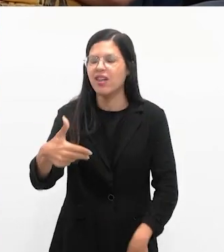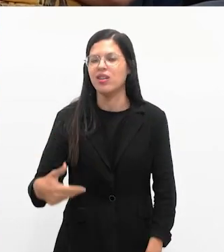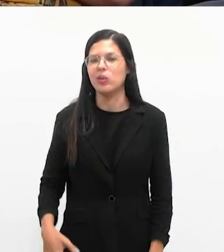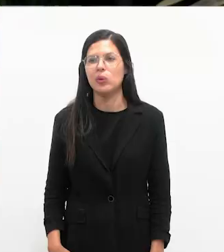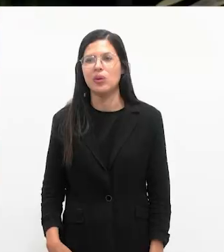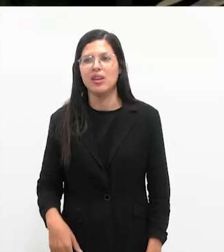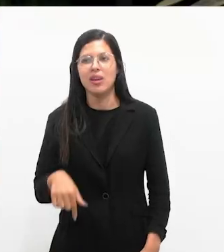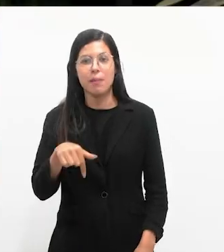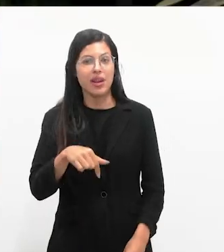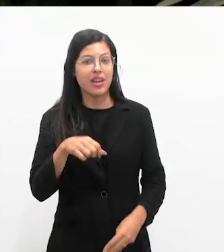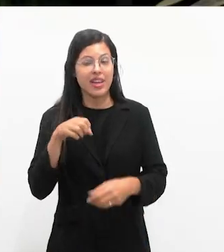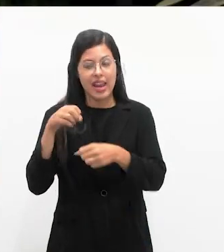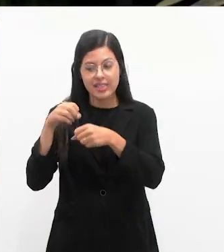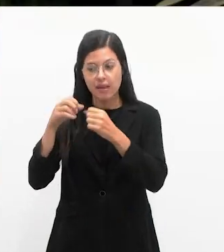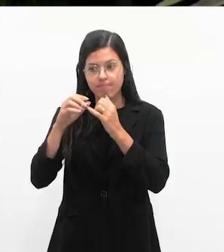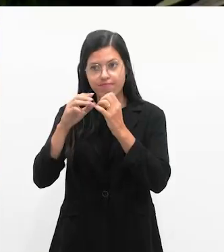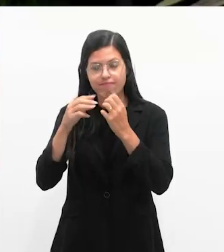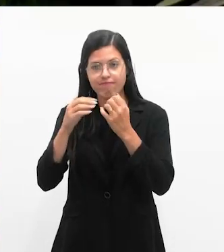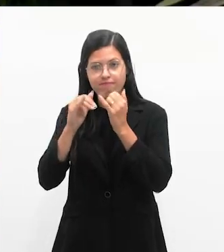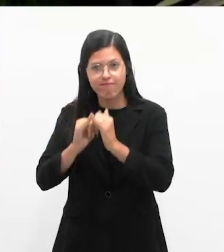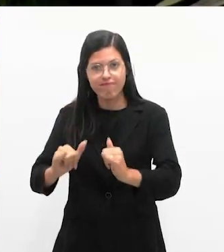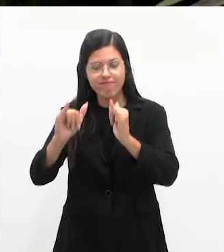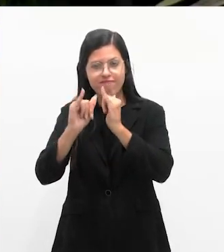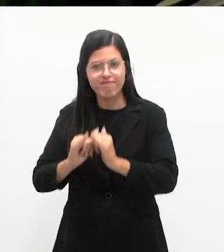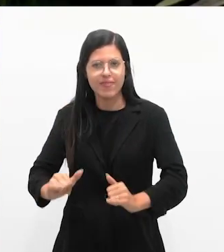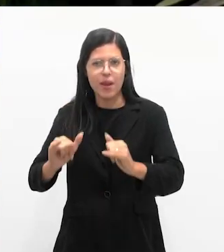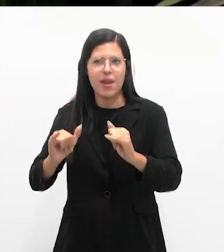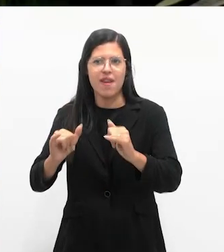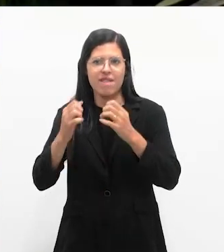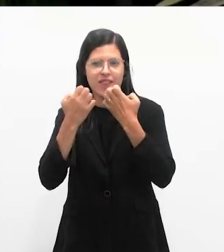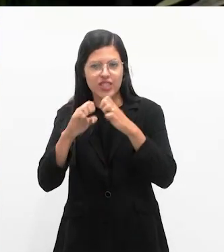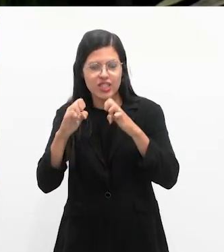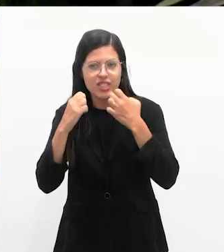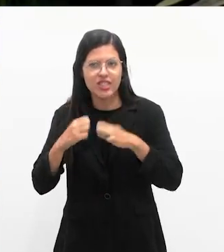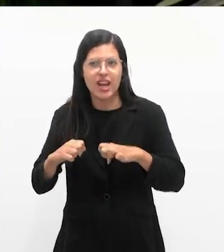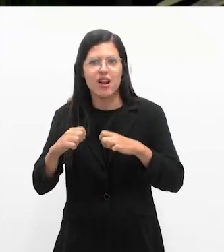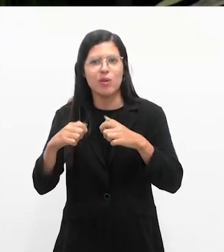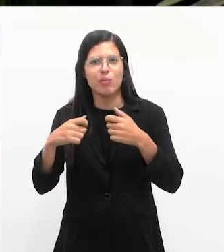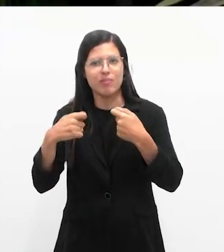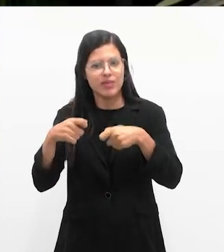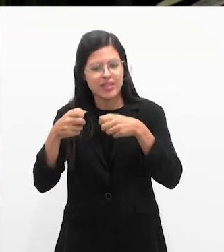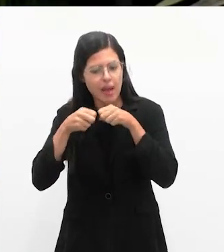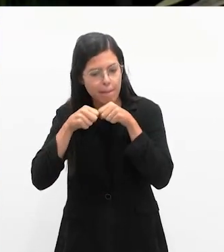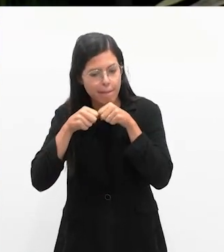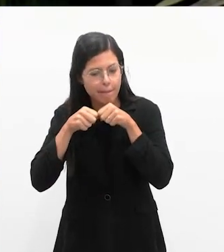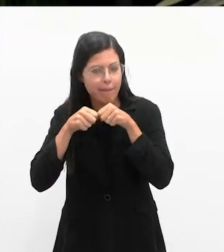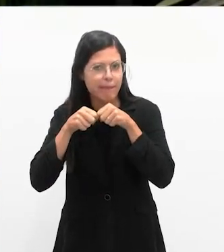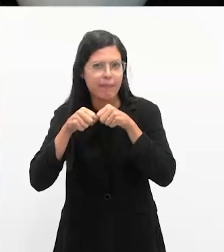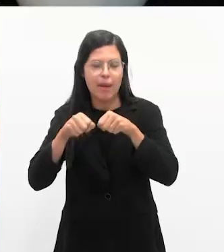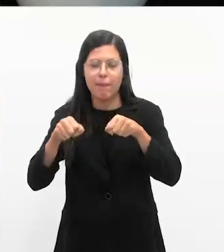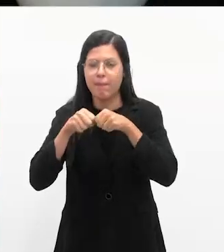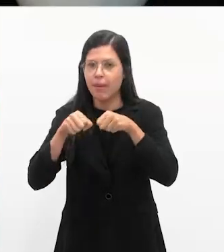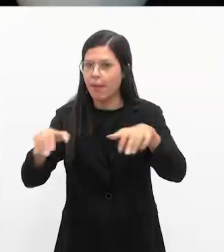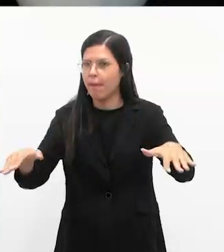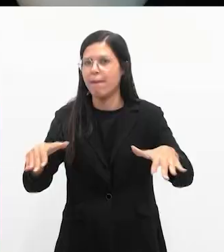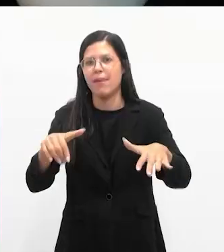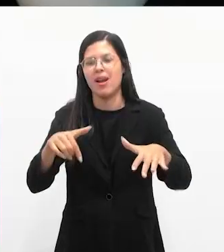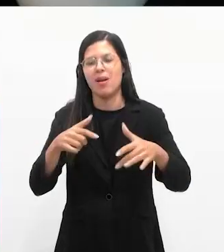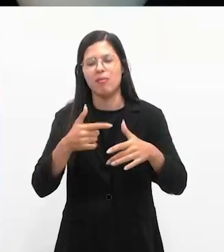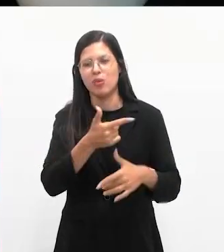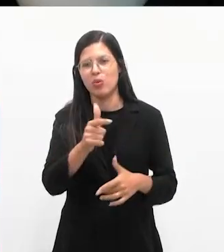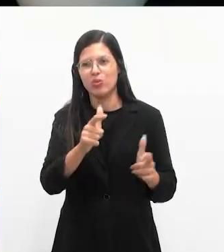mais longe, a gente não pode ficar dentro da sacristia, dentro do Vaticano, é preciso sair, né? Então, vou fazer uma pergunta ao Brandi,